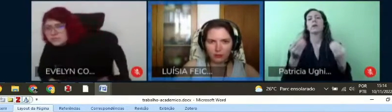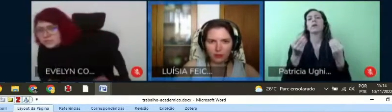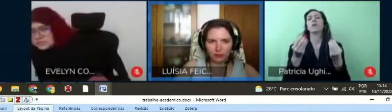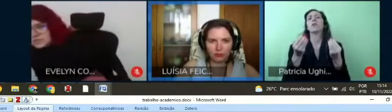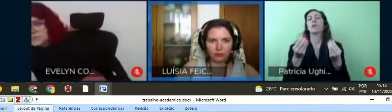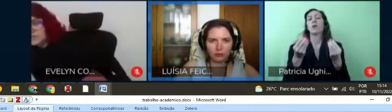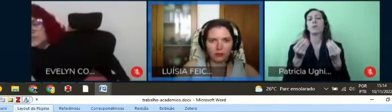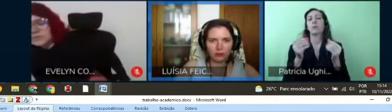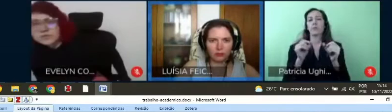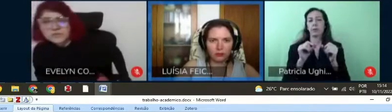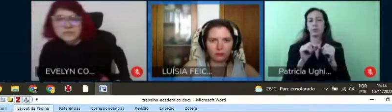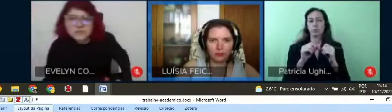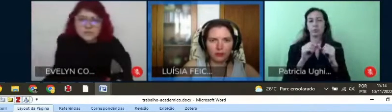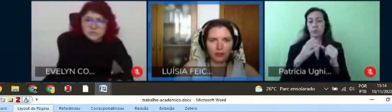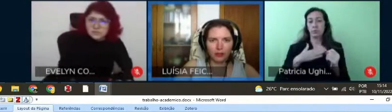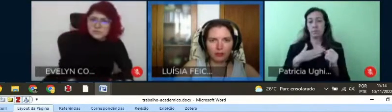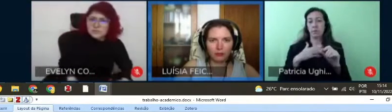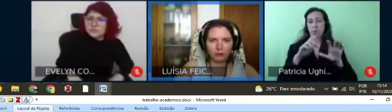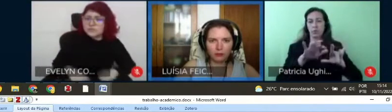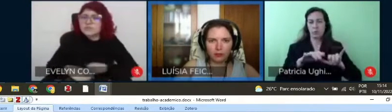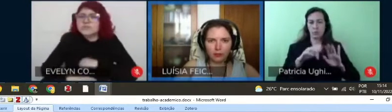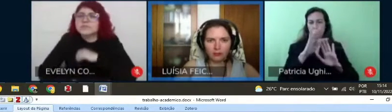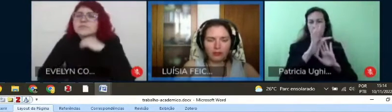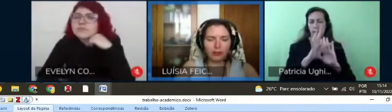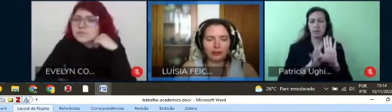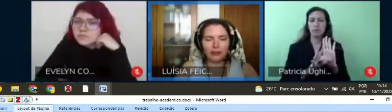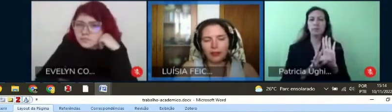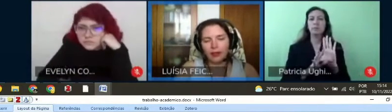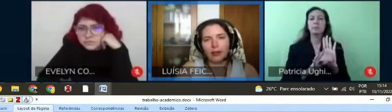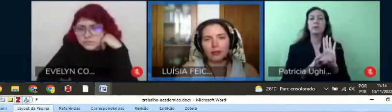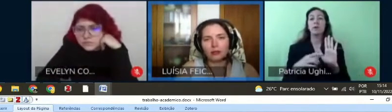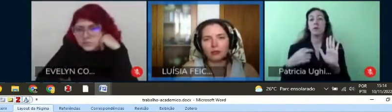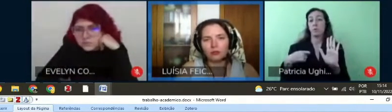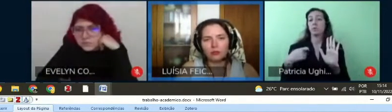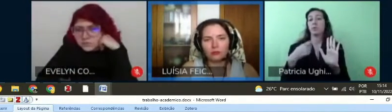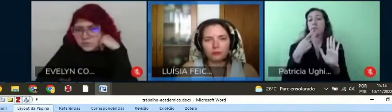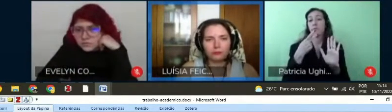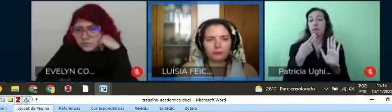tá lá no meu texto? No meu texto, eu vou ter que falar.